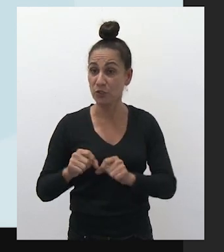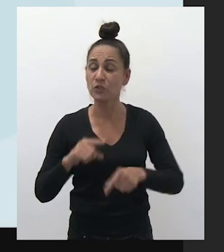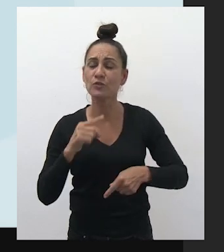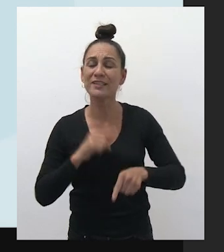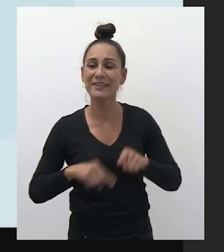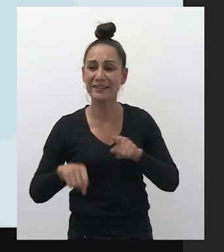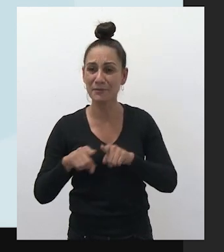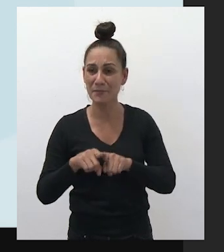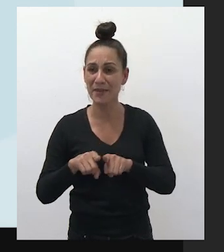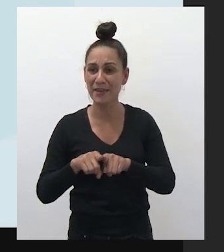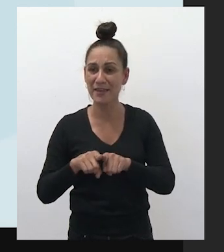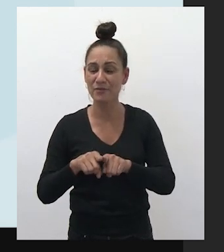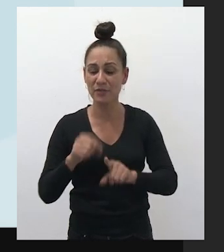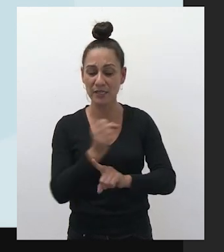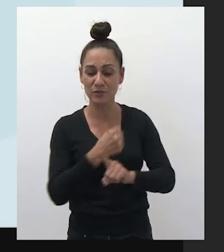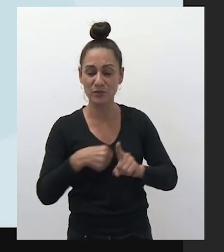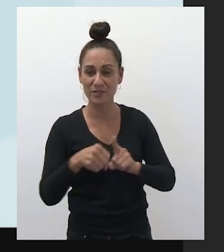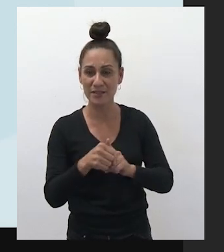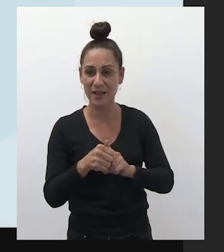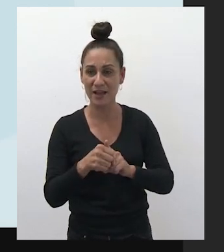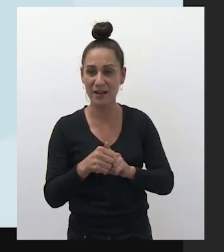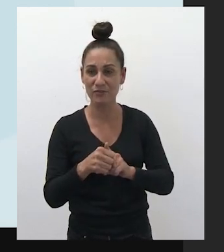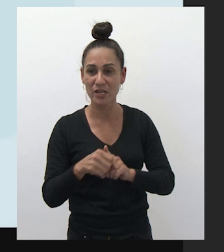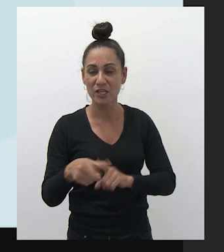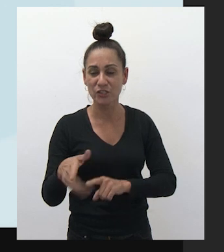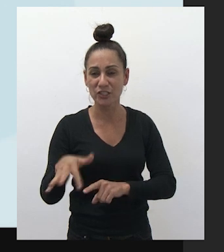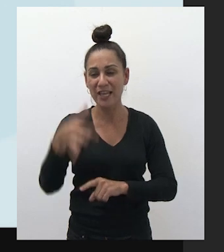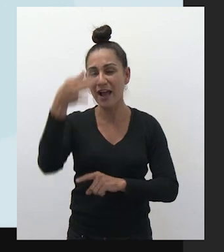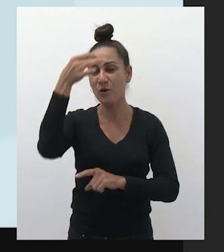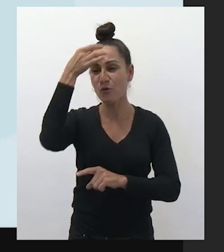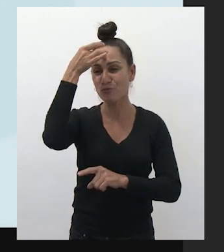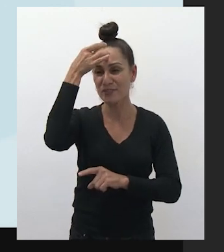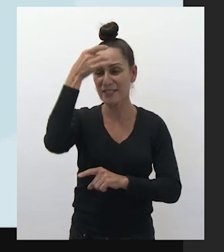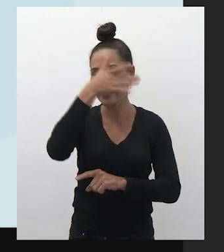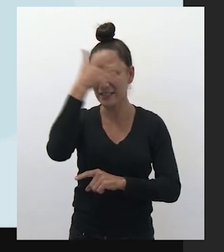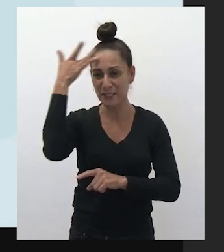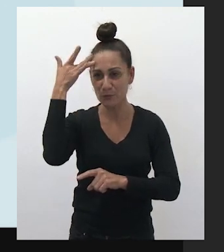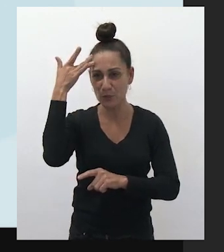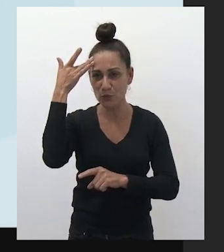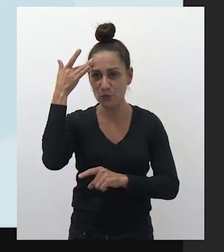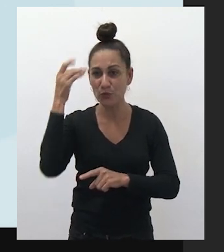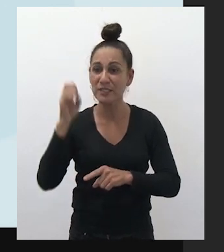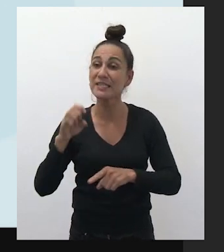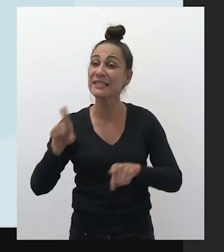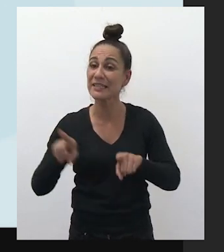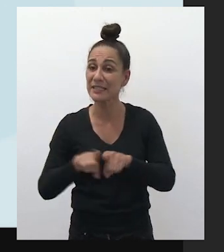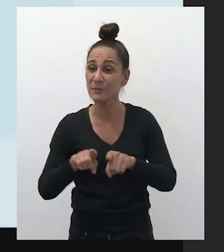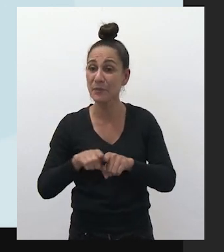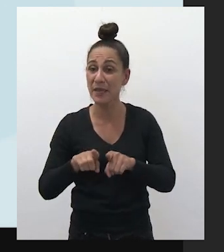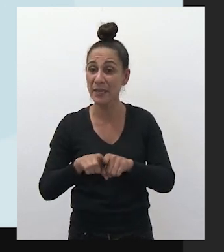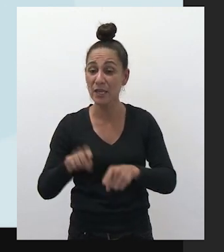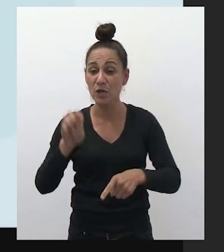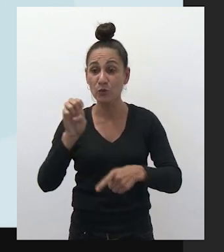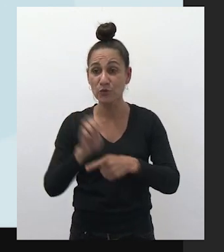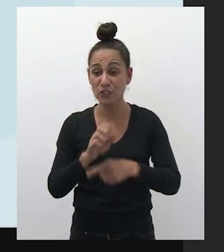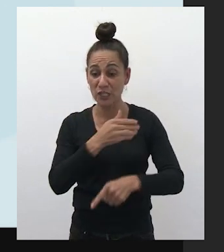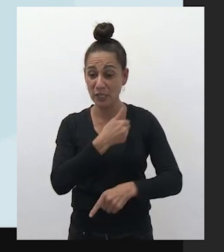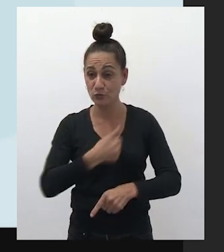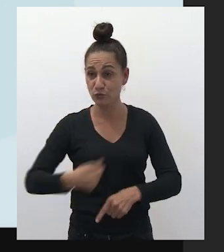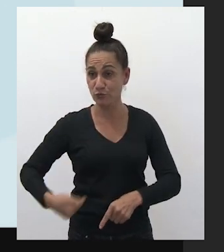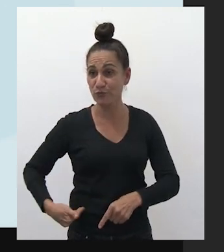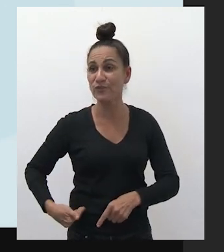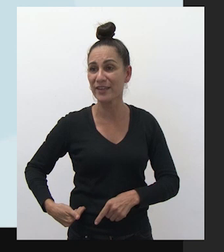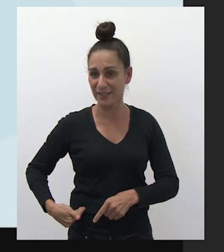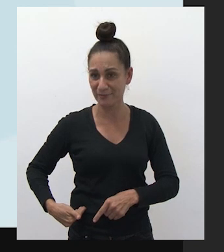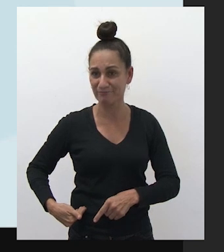aí sociais, né, de chamar a consciência as pessoas e os governantes. O primeiro documento